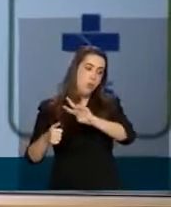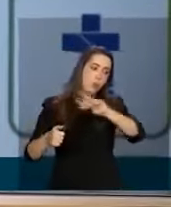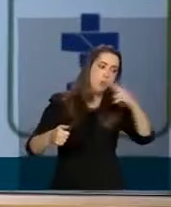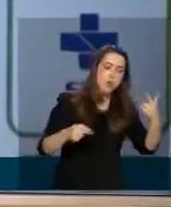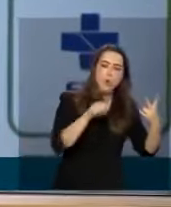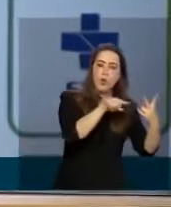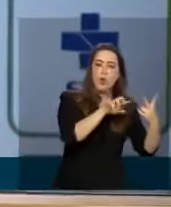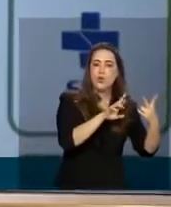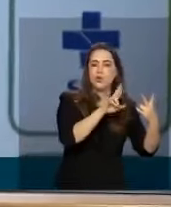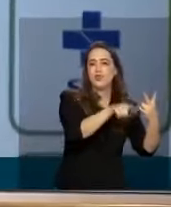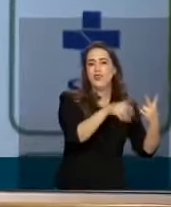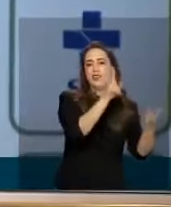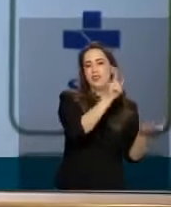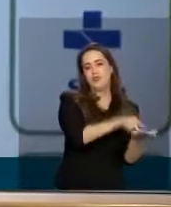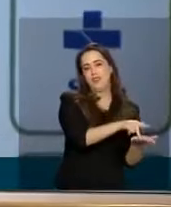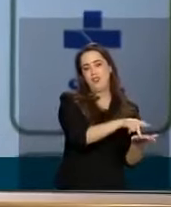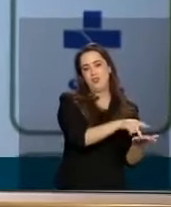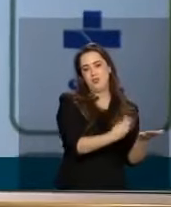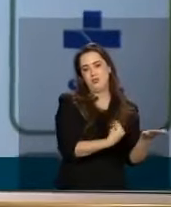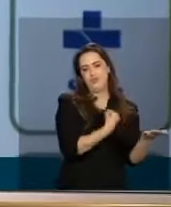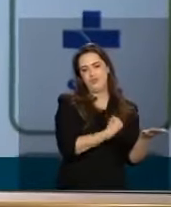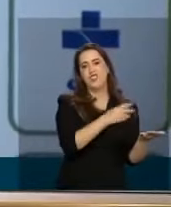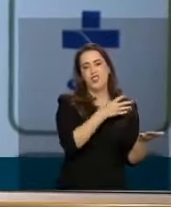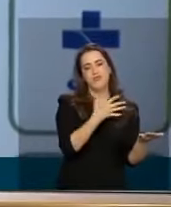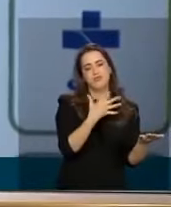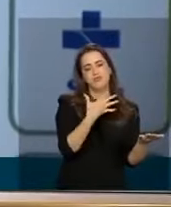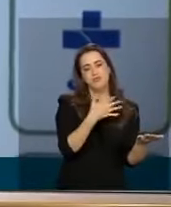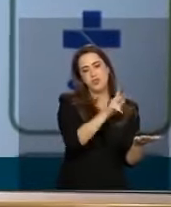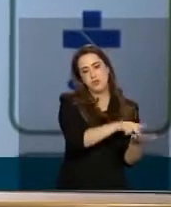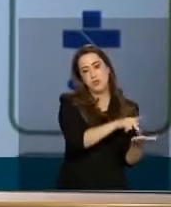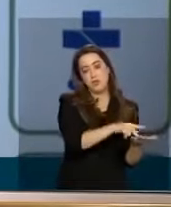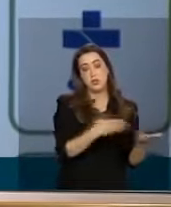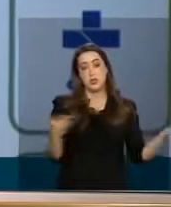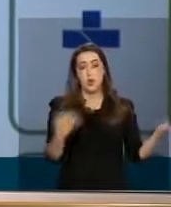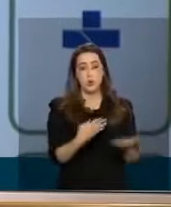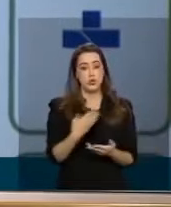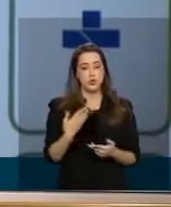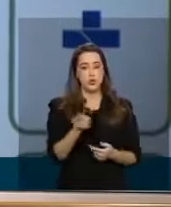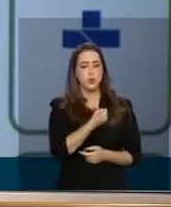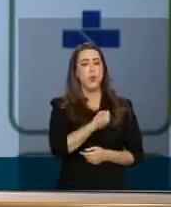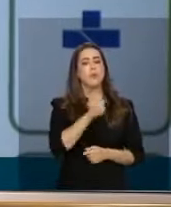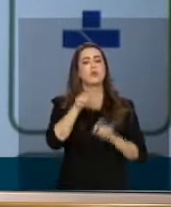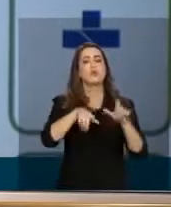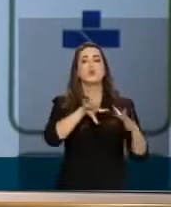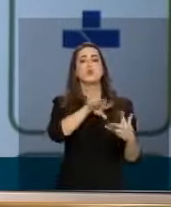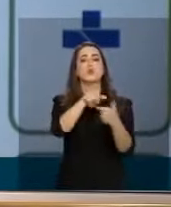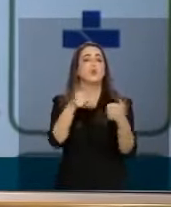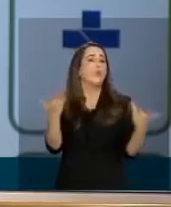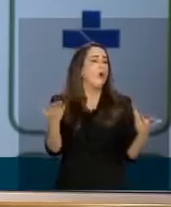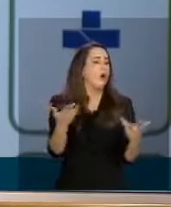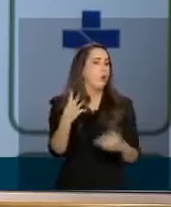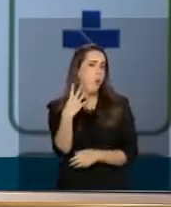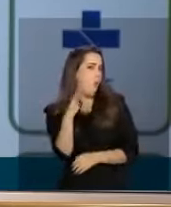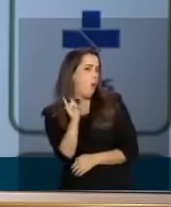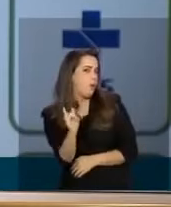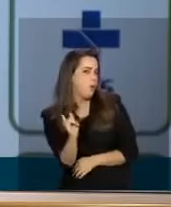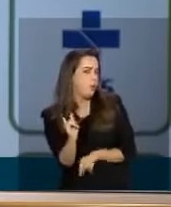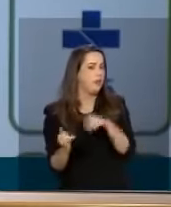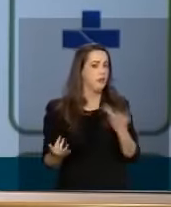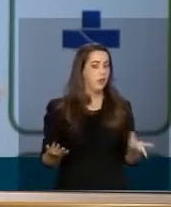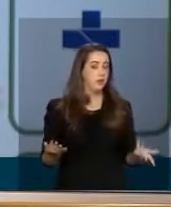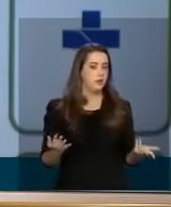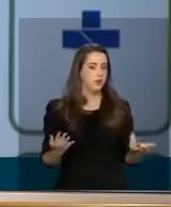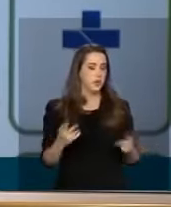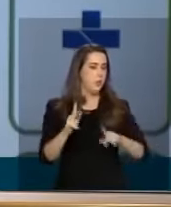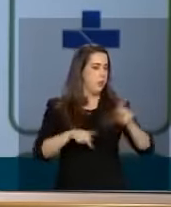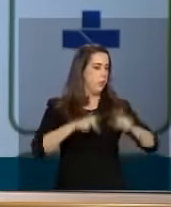deveríamos ter, não sei hoje, 4 bilhões de pessoas no mundo, não sei, por aí, mais ou menos aí a população